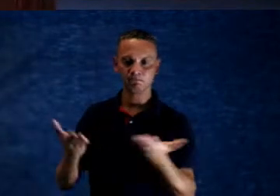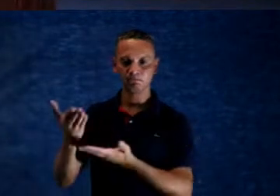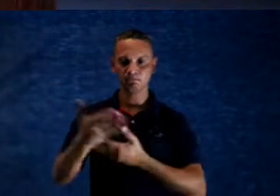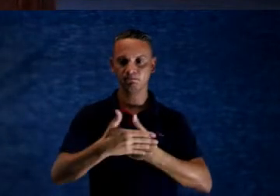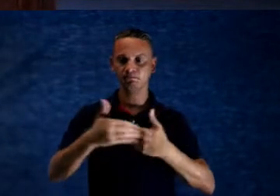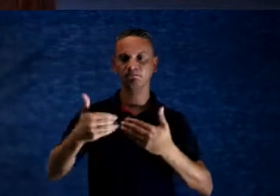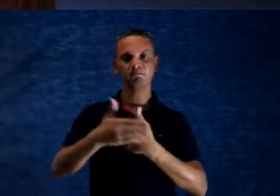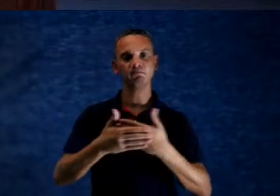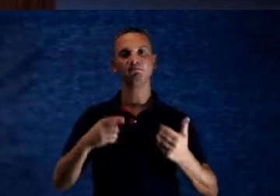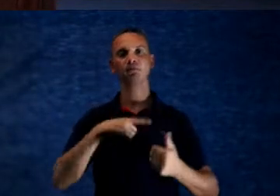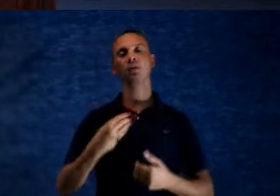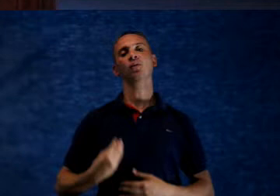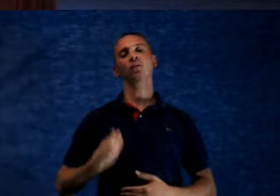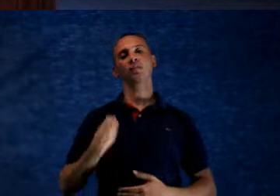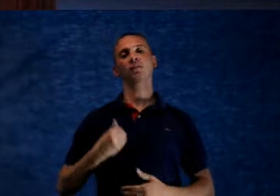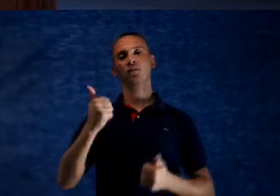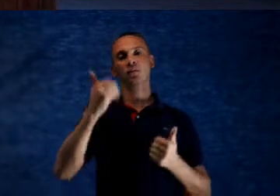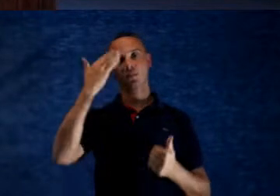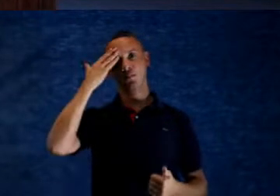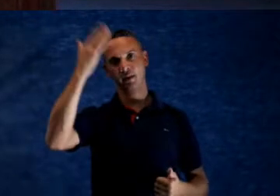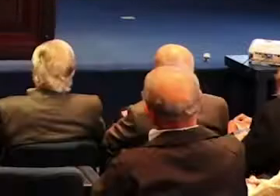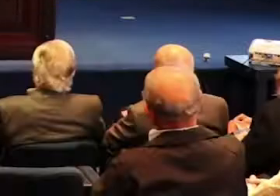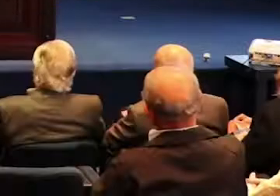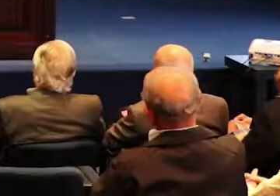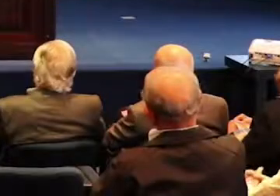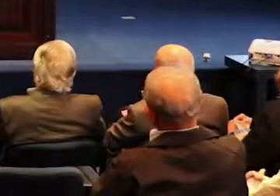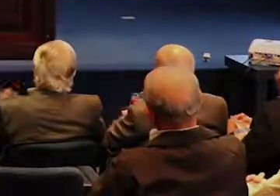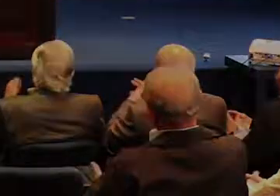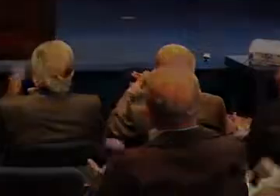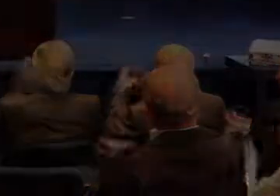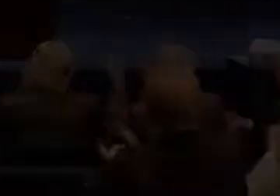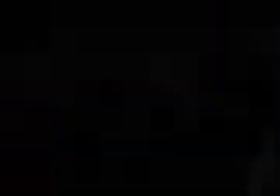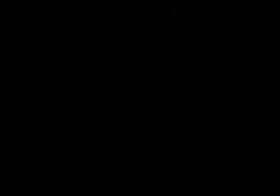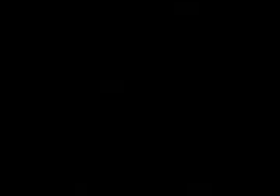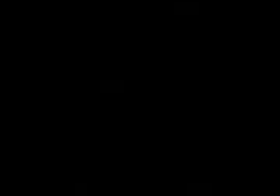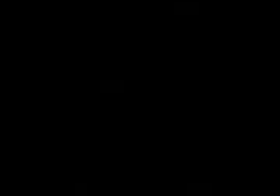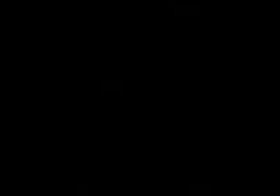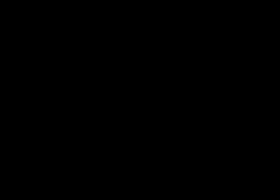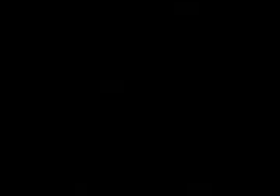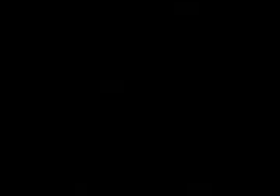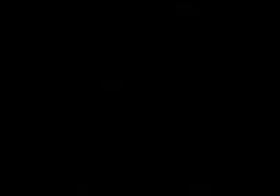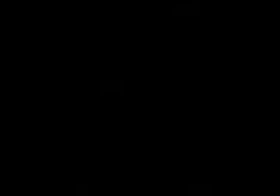compreensão e a solidariedade. E eu agradeço a presença de todos. Muito bem, presidente.